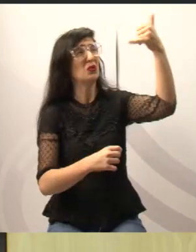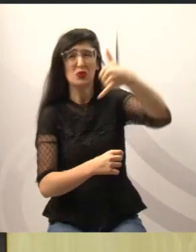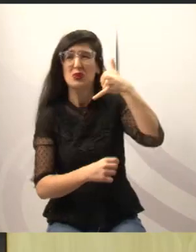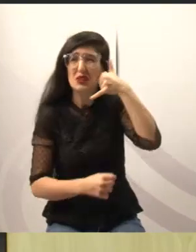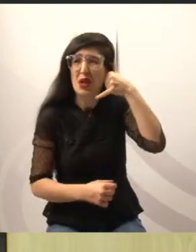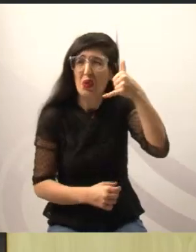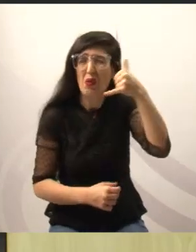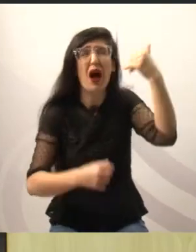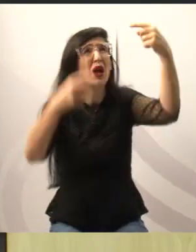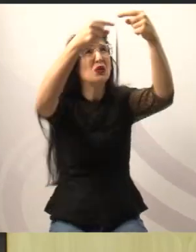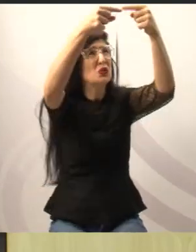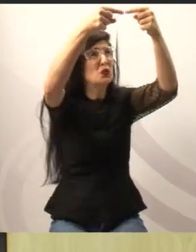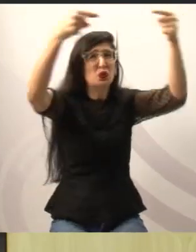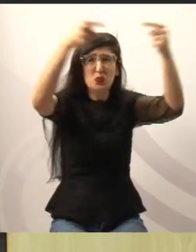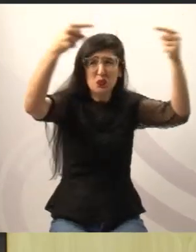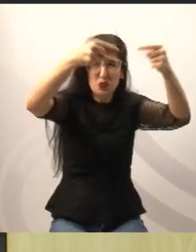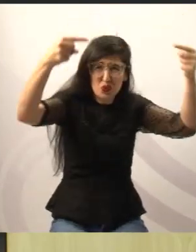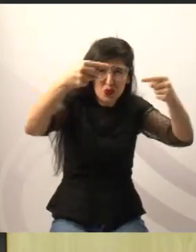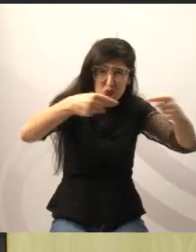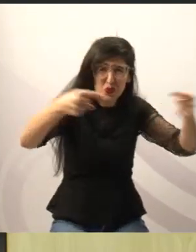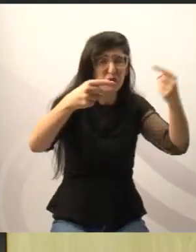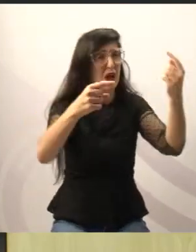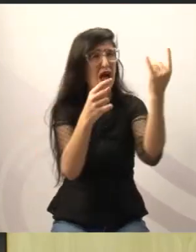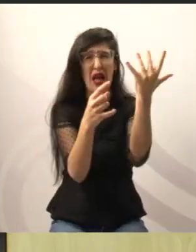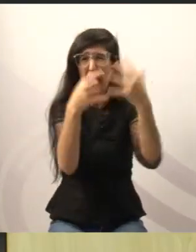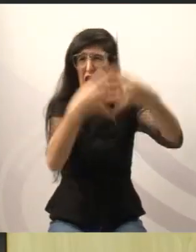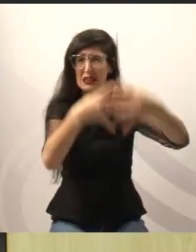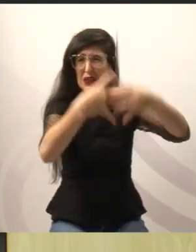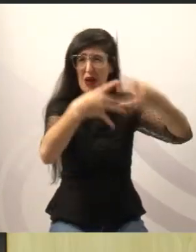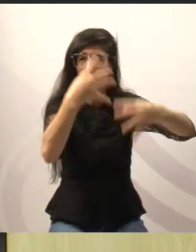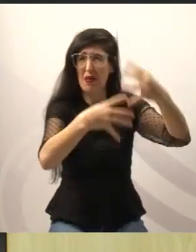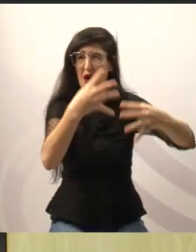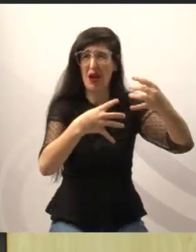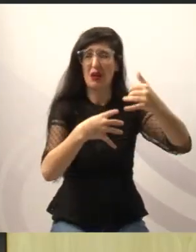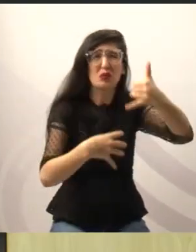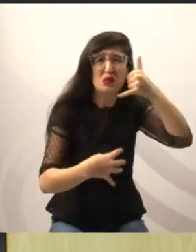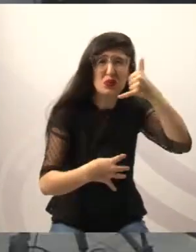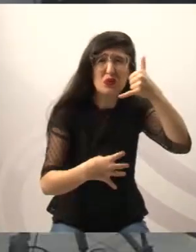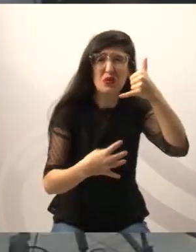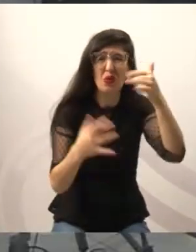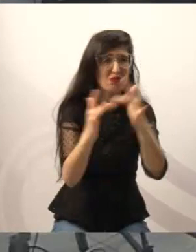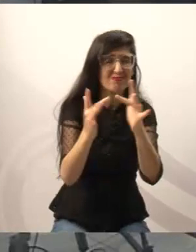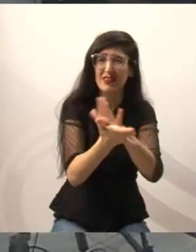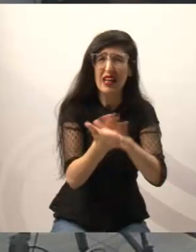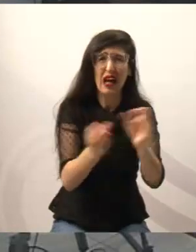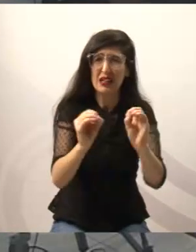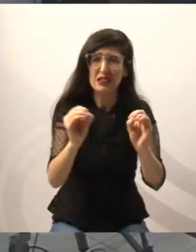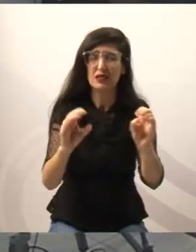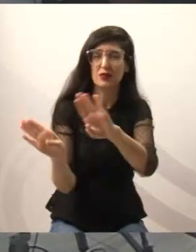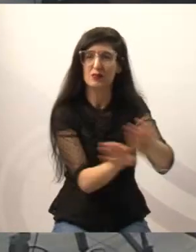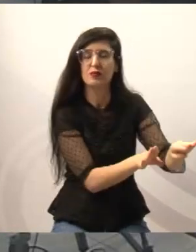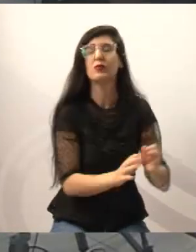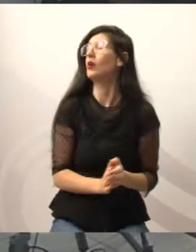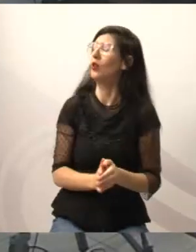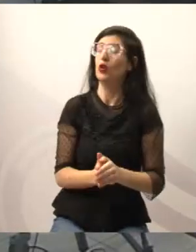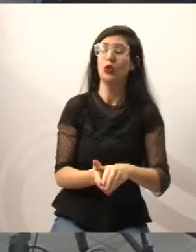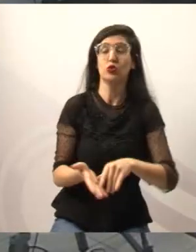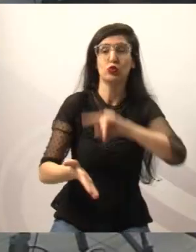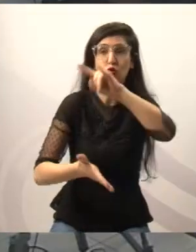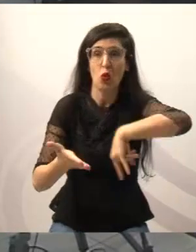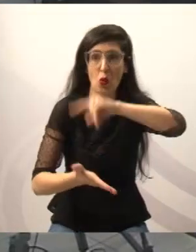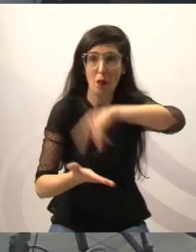vereador Valmir Parque, do Meia Lua. Senhor presidente, não há mais requerimentos. Os requerimentos